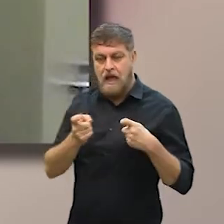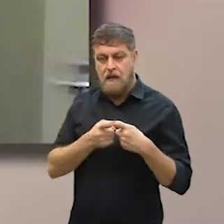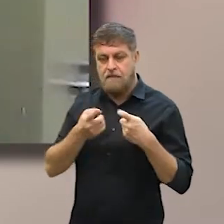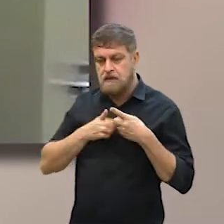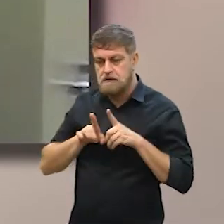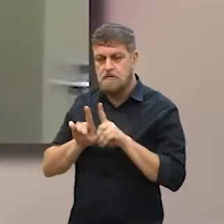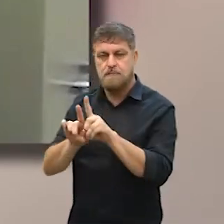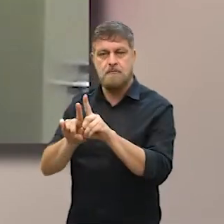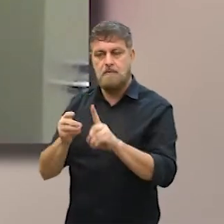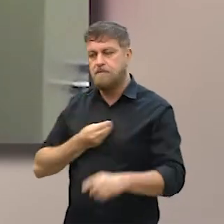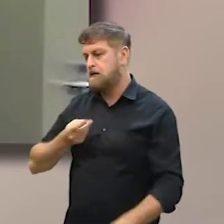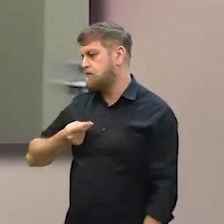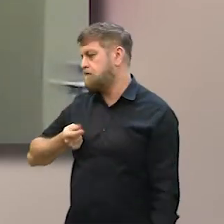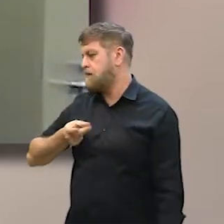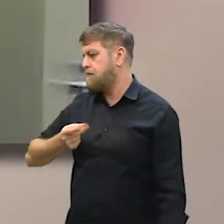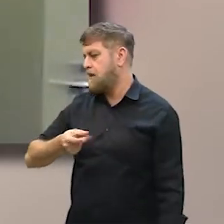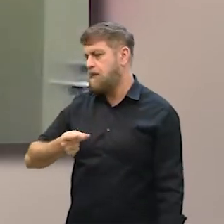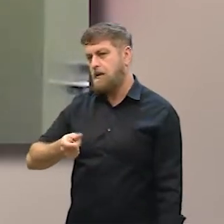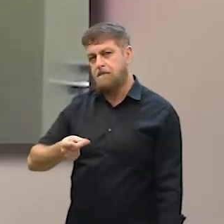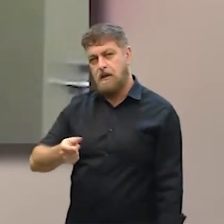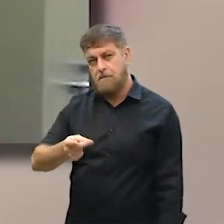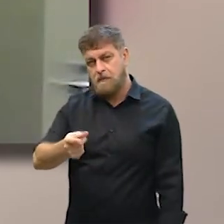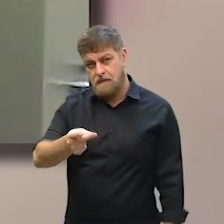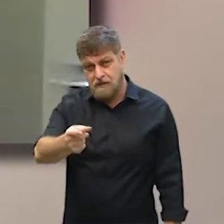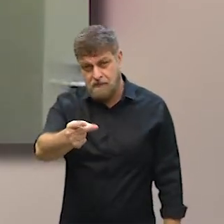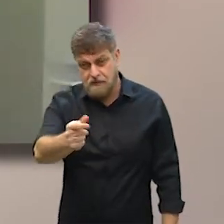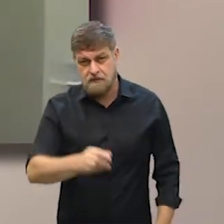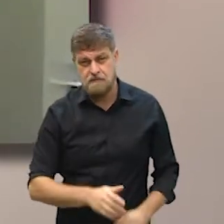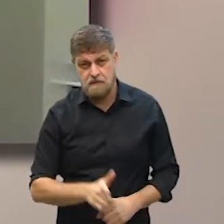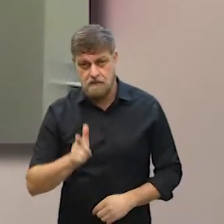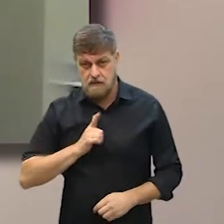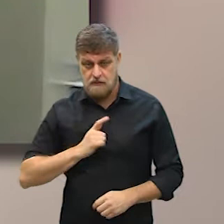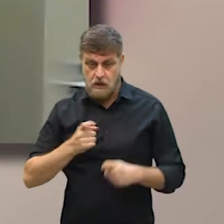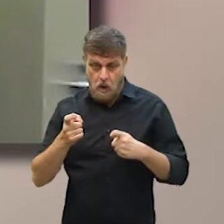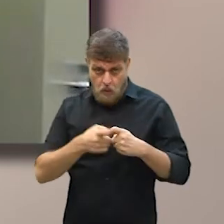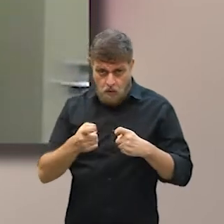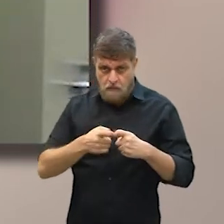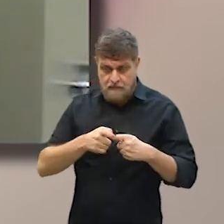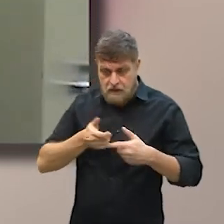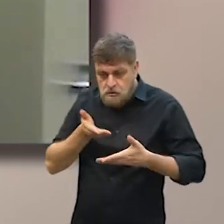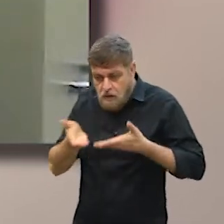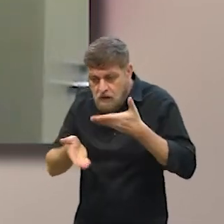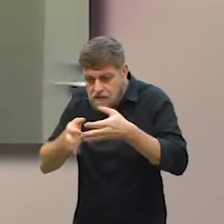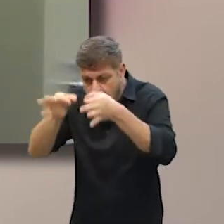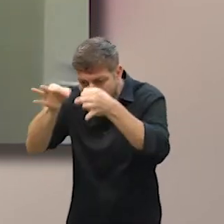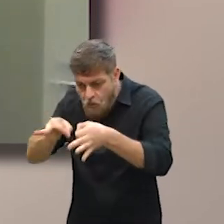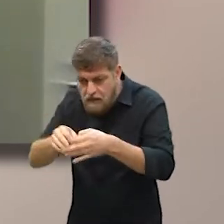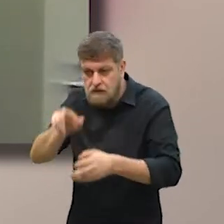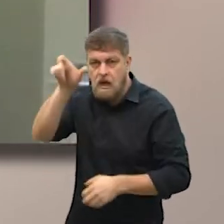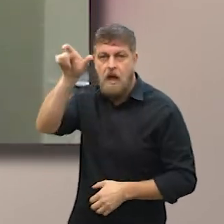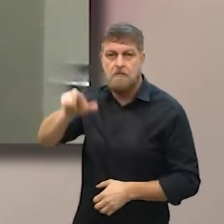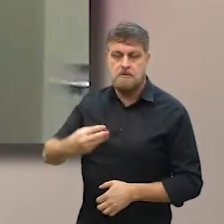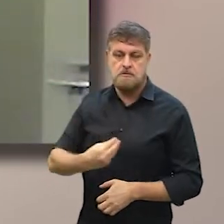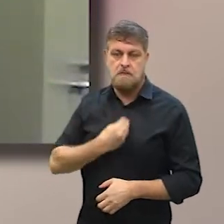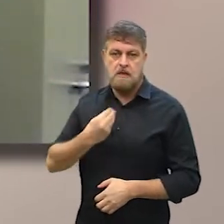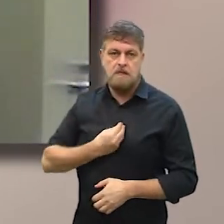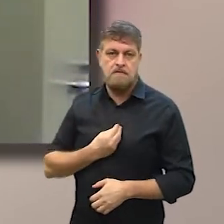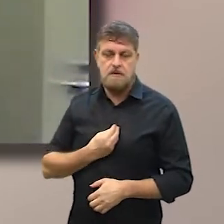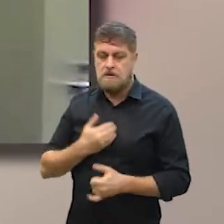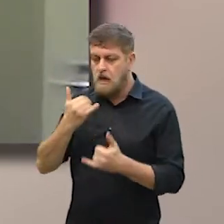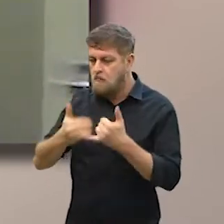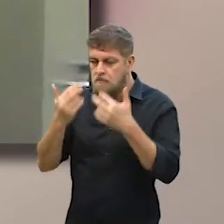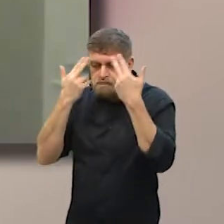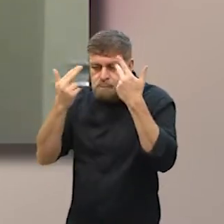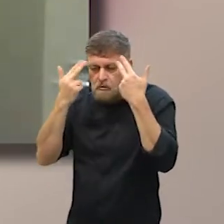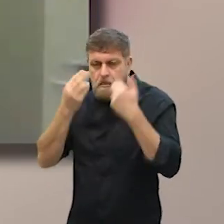seguimento médico para o resto das suas vidas massa com acompanhamento com isso os pacientes Não têm um padrão